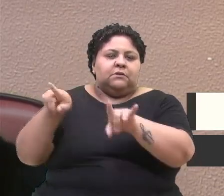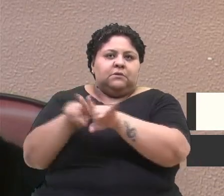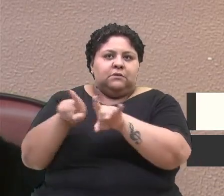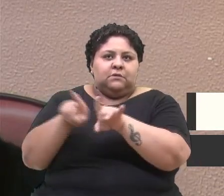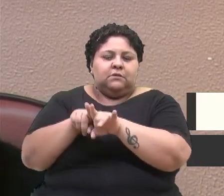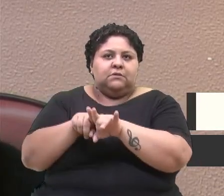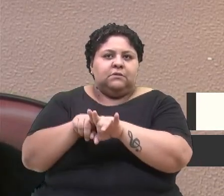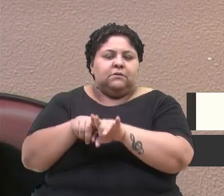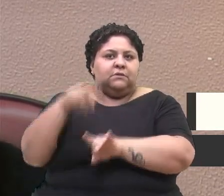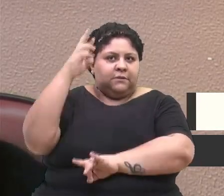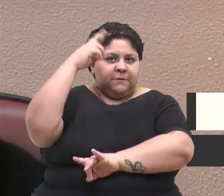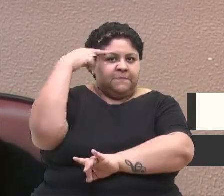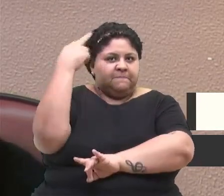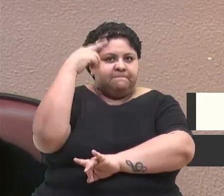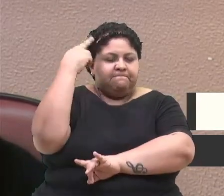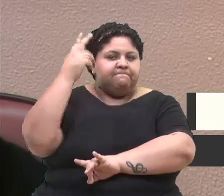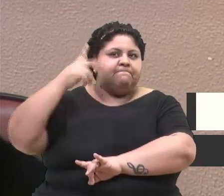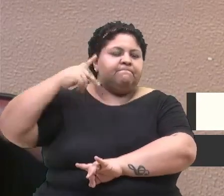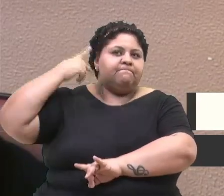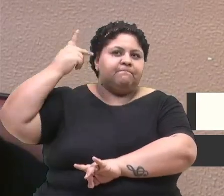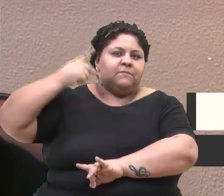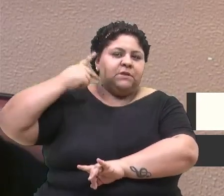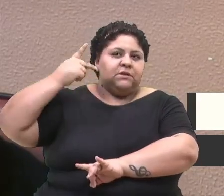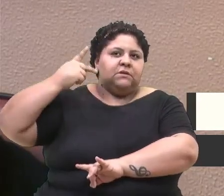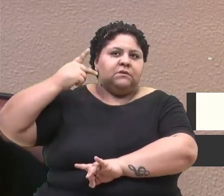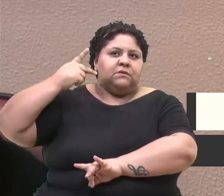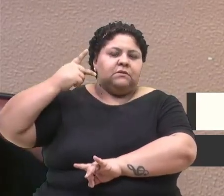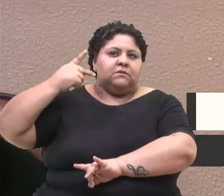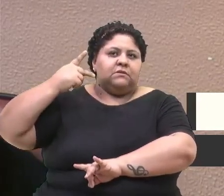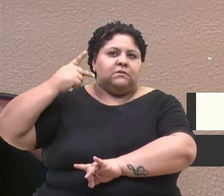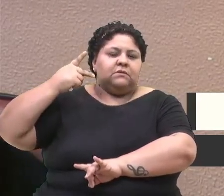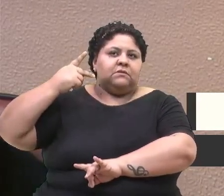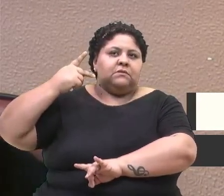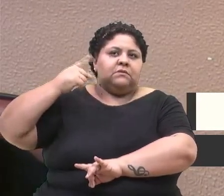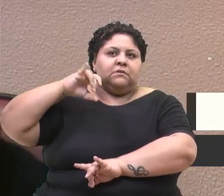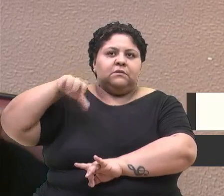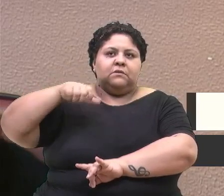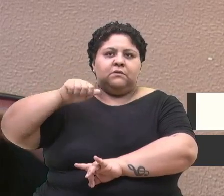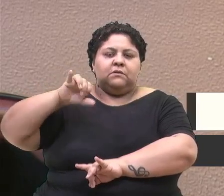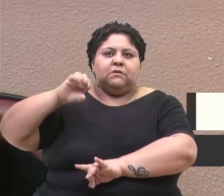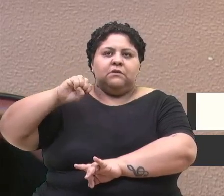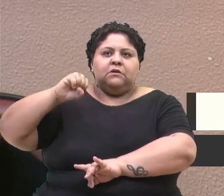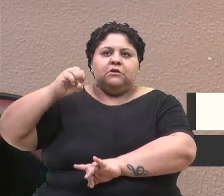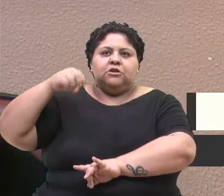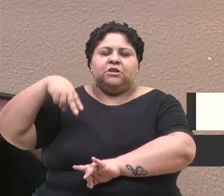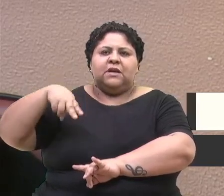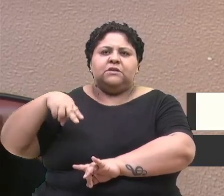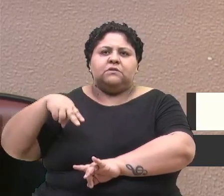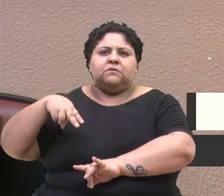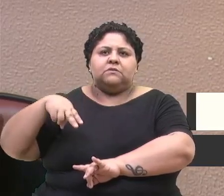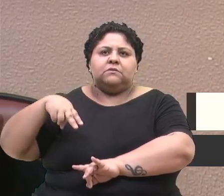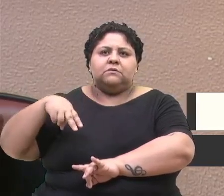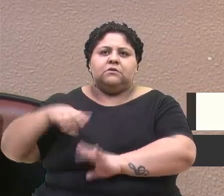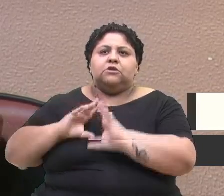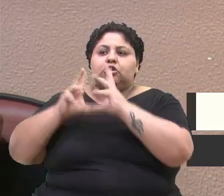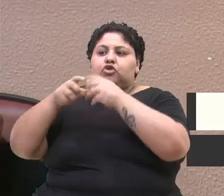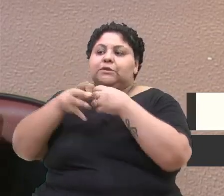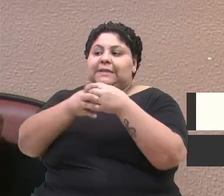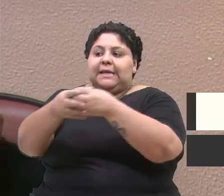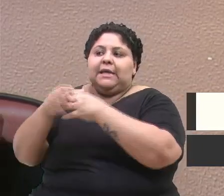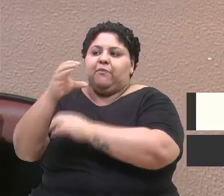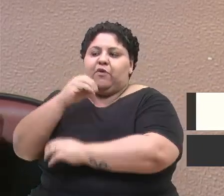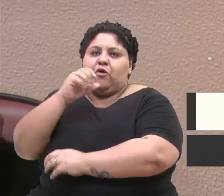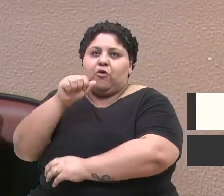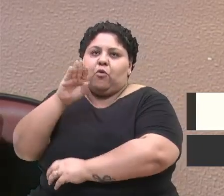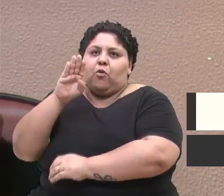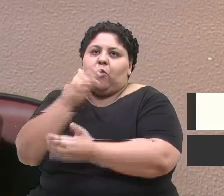Rafael, vereador Jairson Barbosa, toda aquela equipe da UAB, que